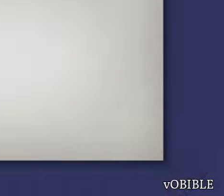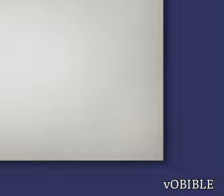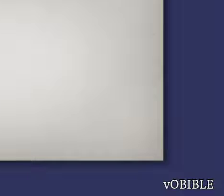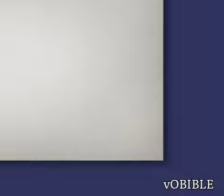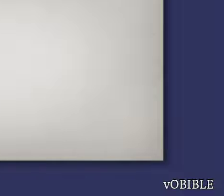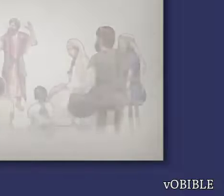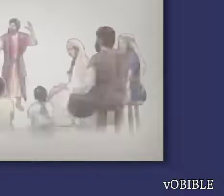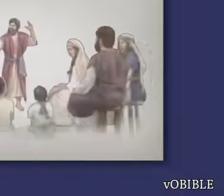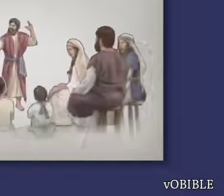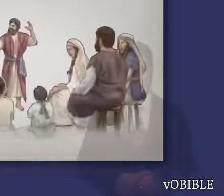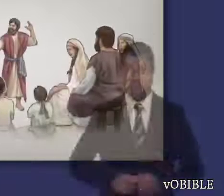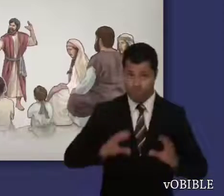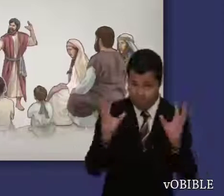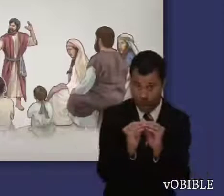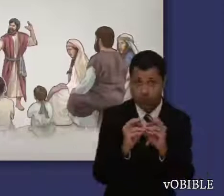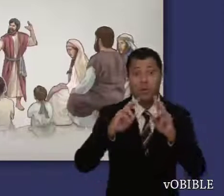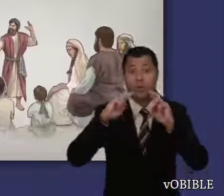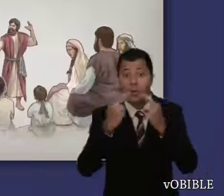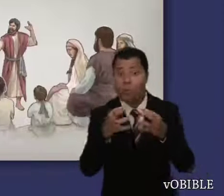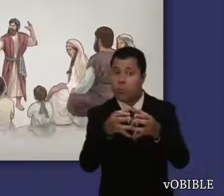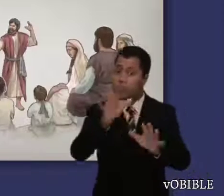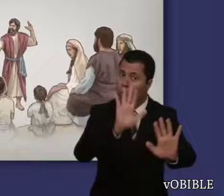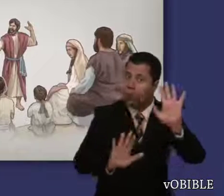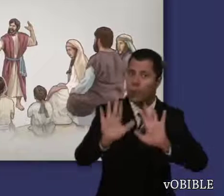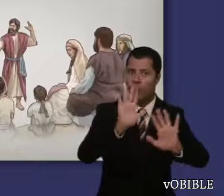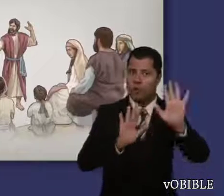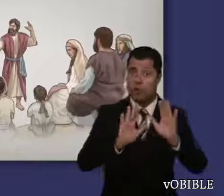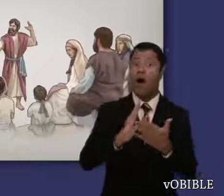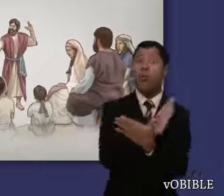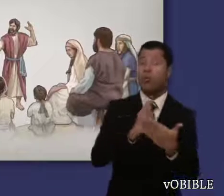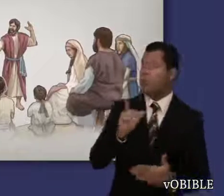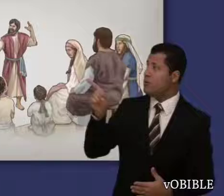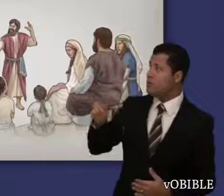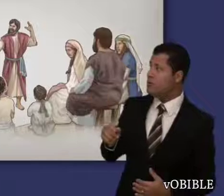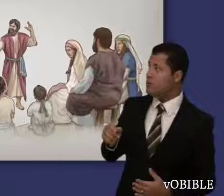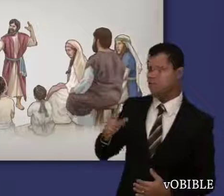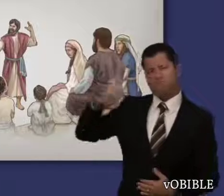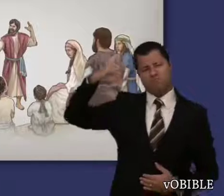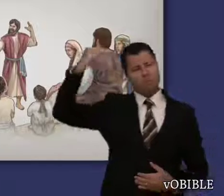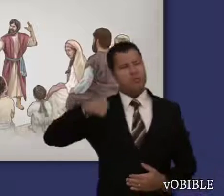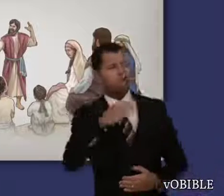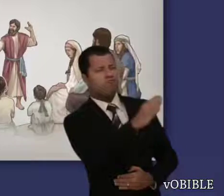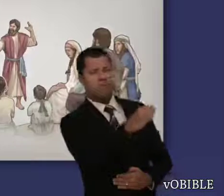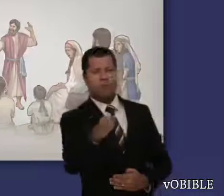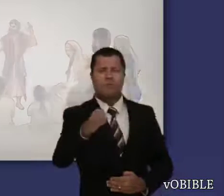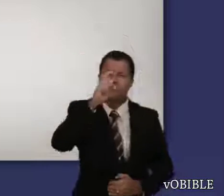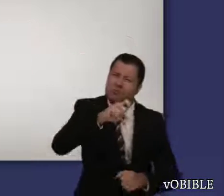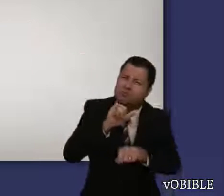Nos capítulos 10 a 13, Paulo usa argumentos para acabar com a má influência e os ensinos errados de falsos